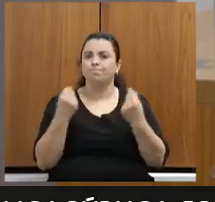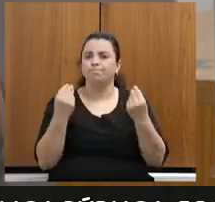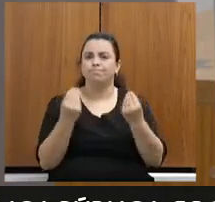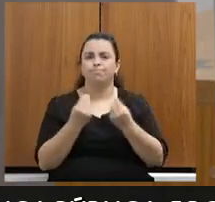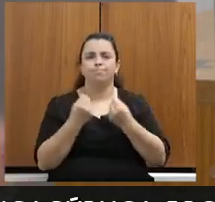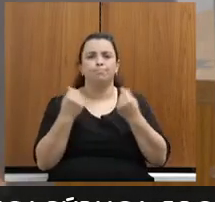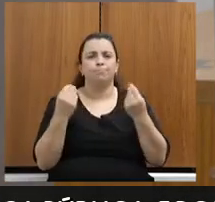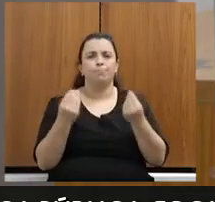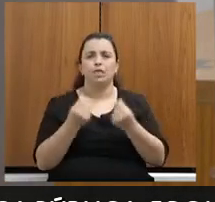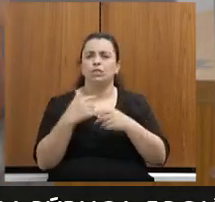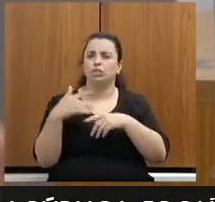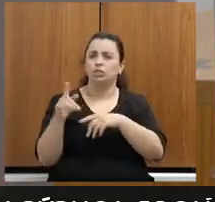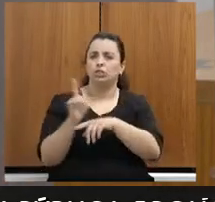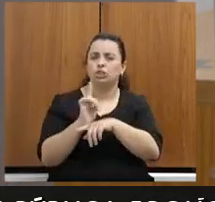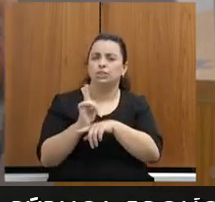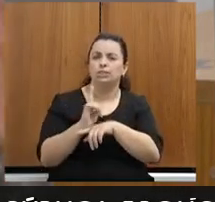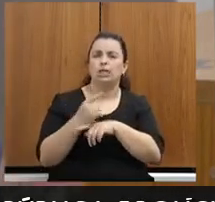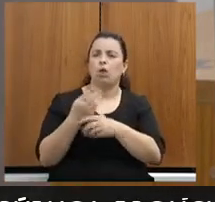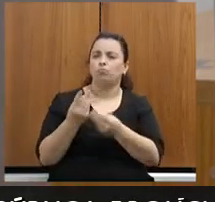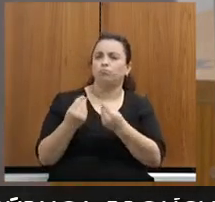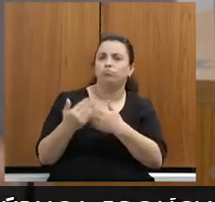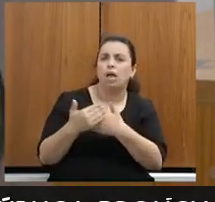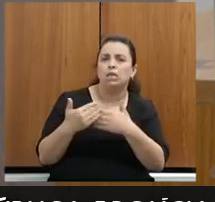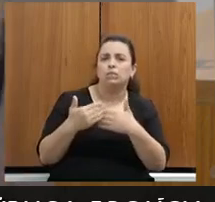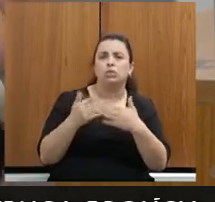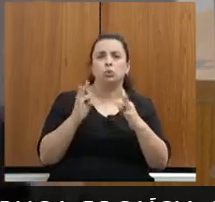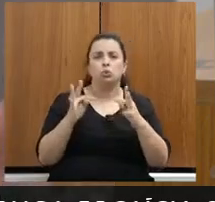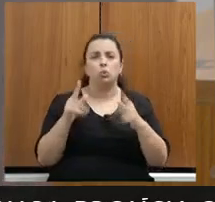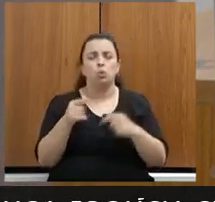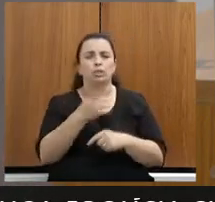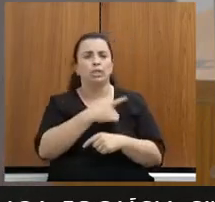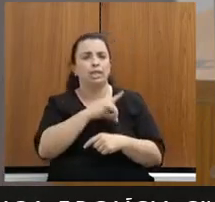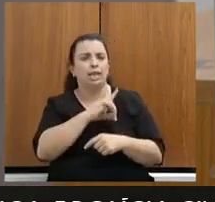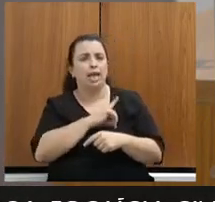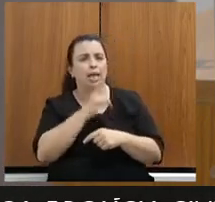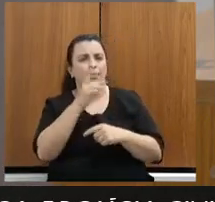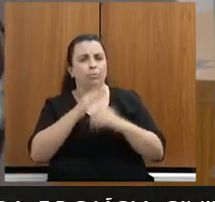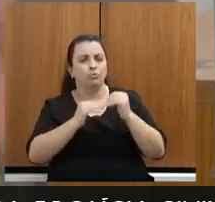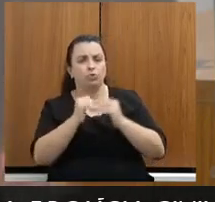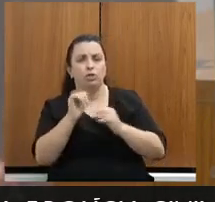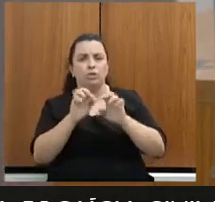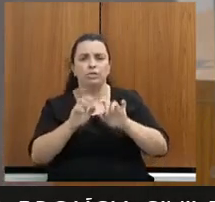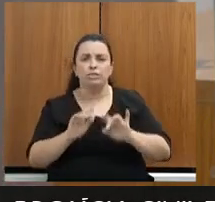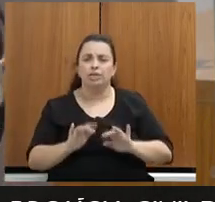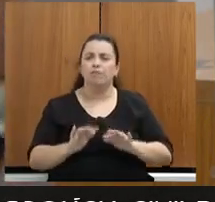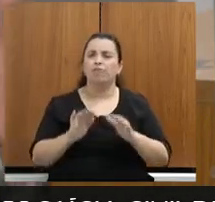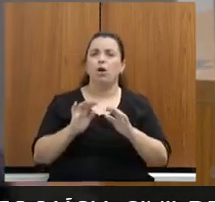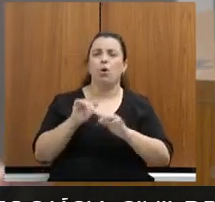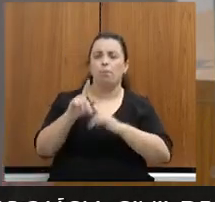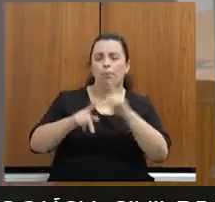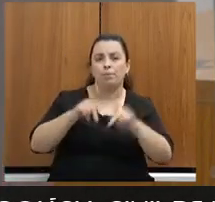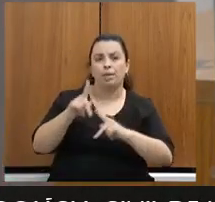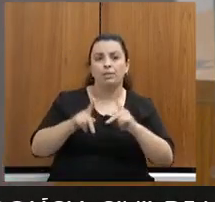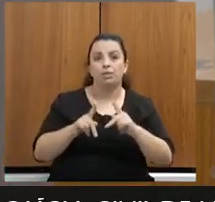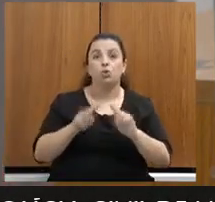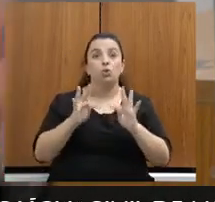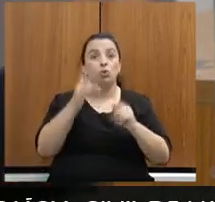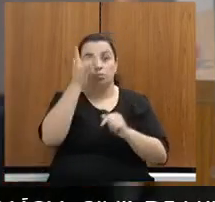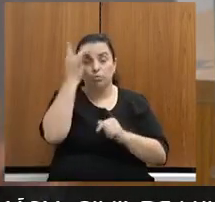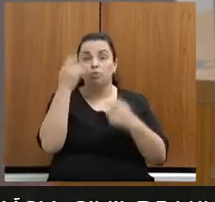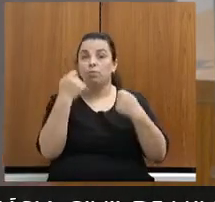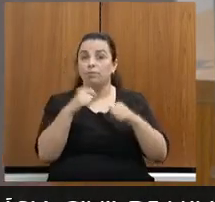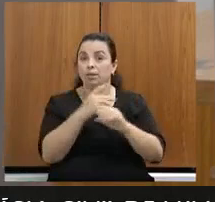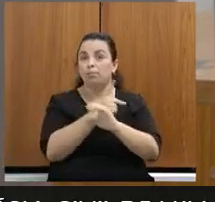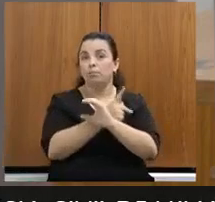Dr Francisco trata todos os delegados escrivães população as pessoas que precisam é da Polícia Civil